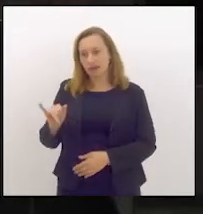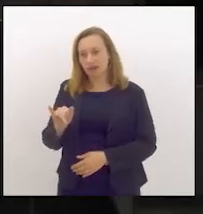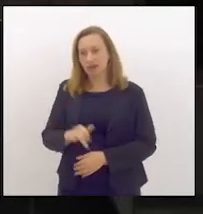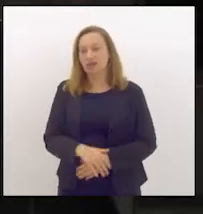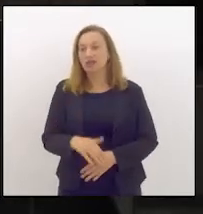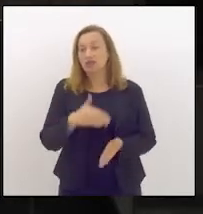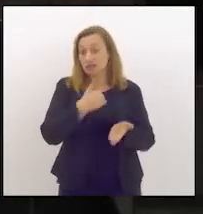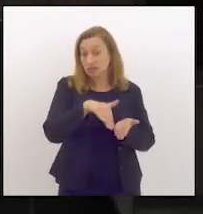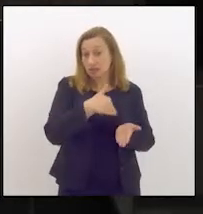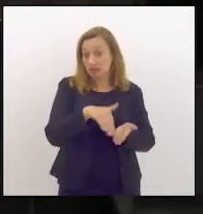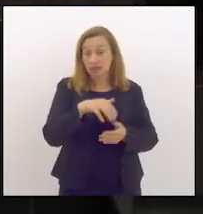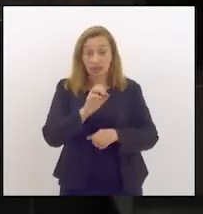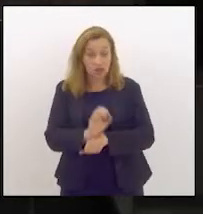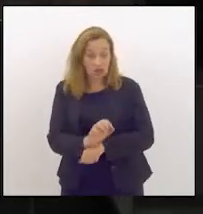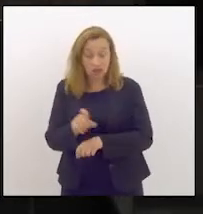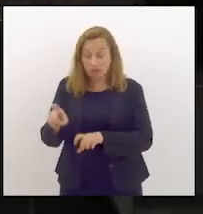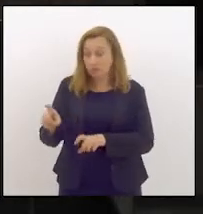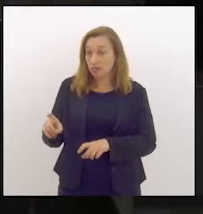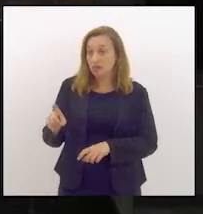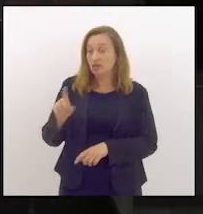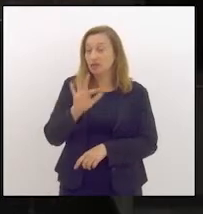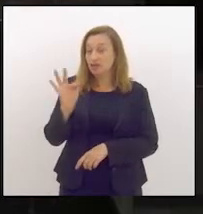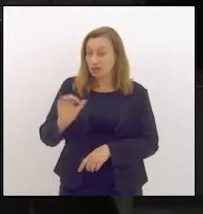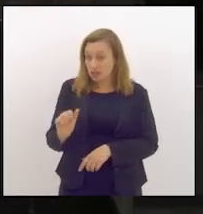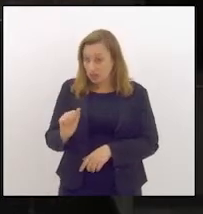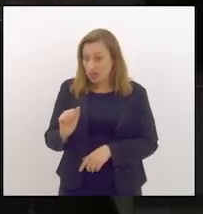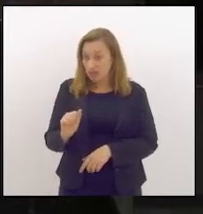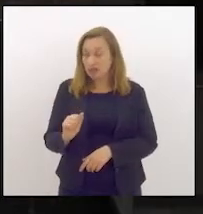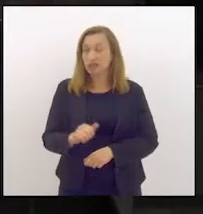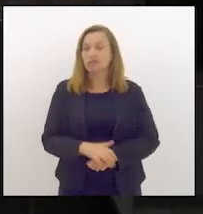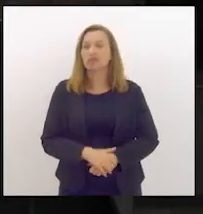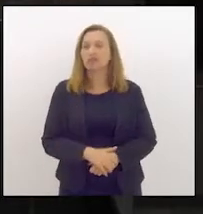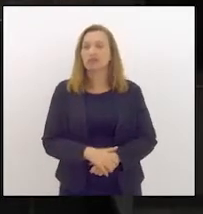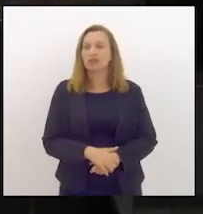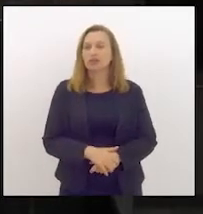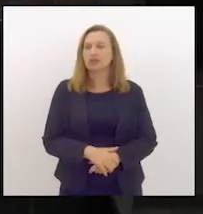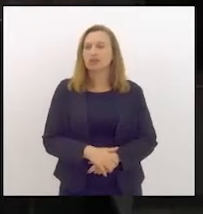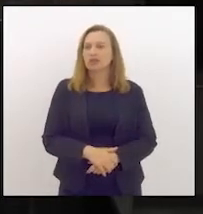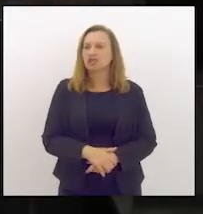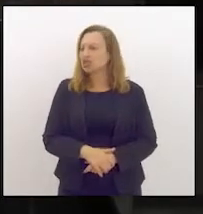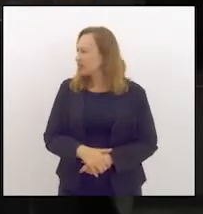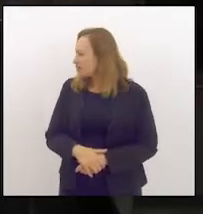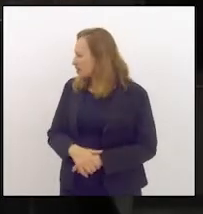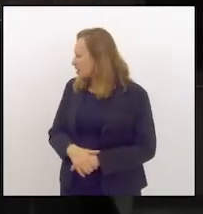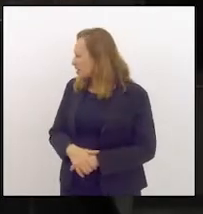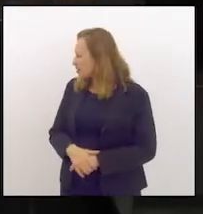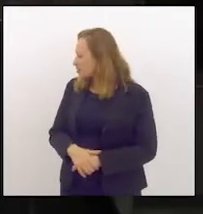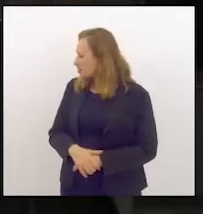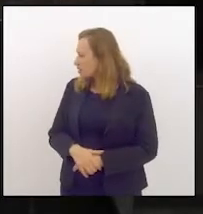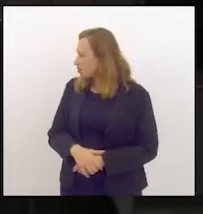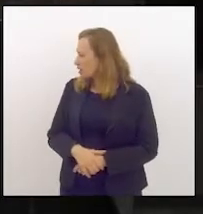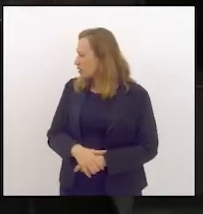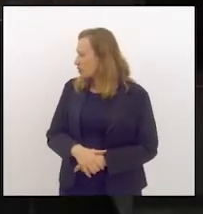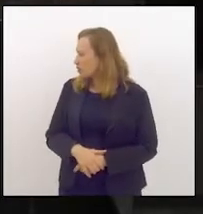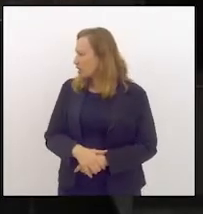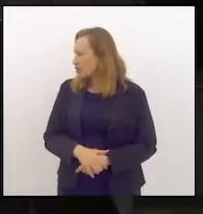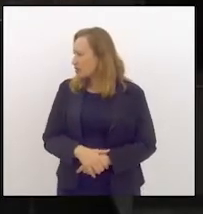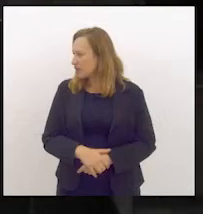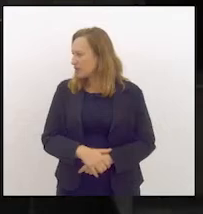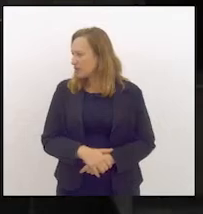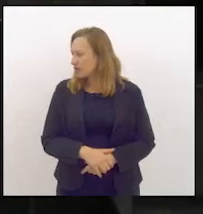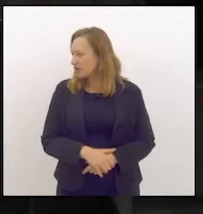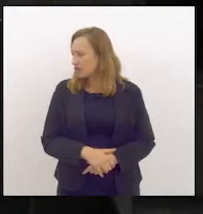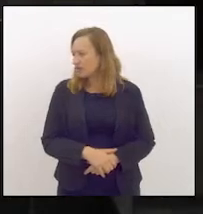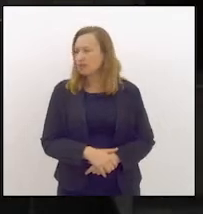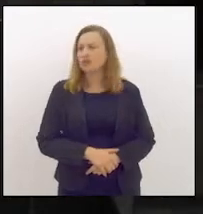a Secretaria de Estado de Fazenda com interveniência da Assembleia Legislativa acionou um